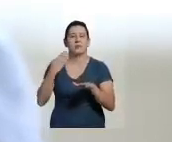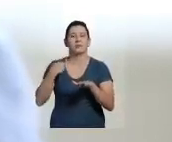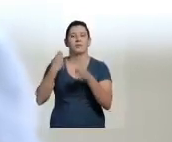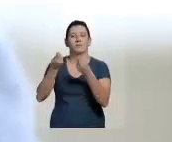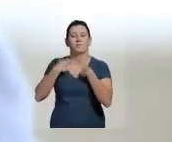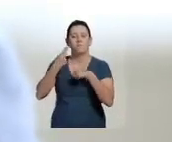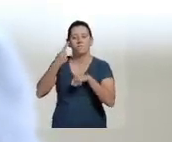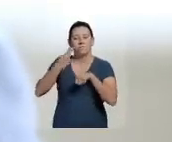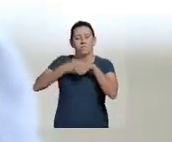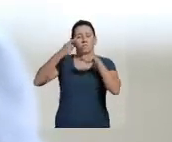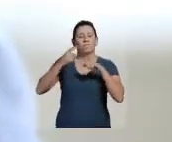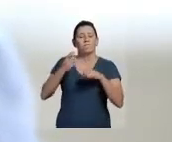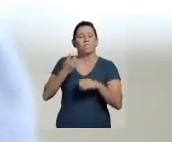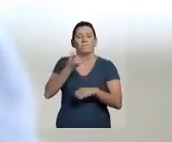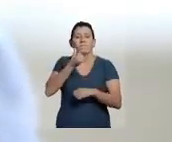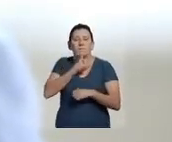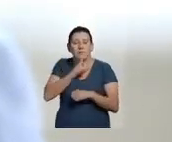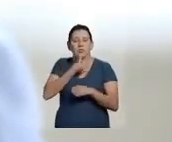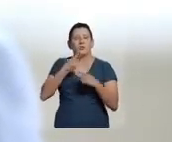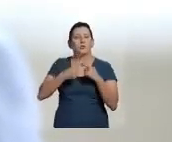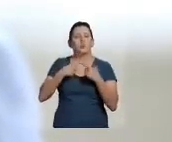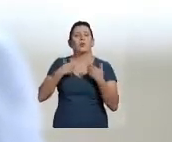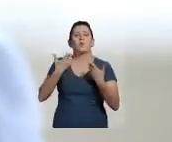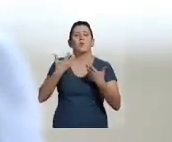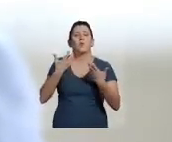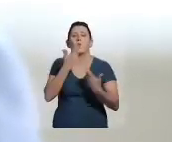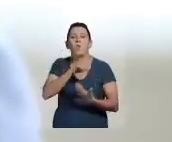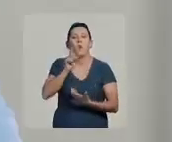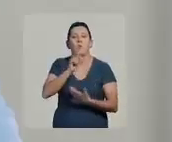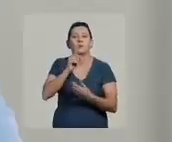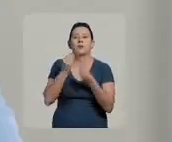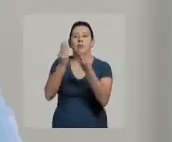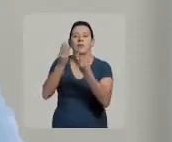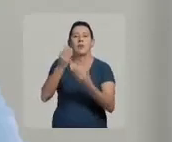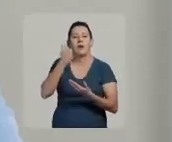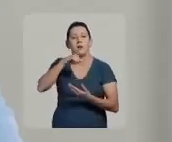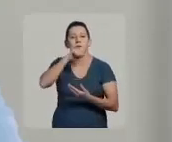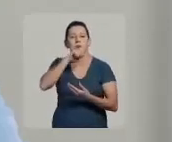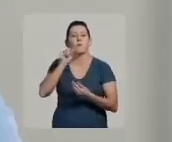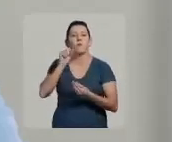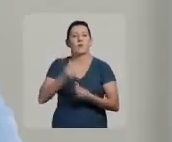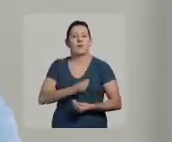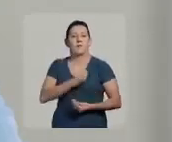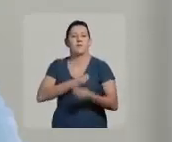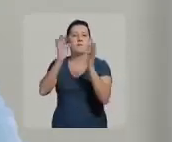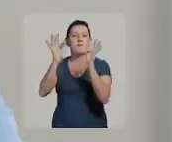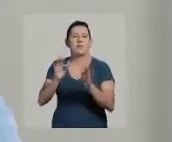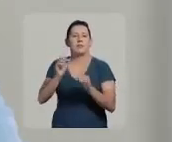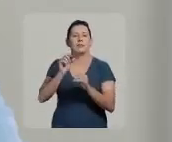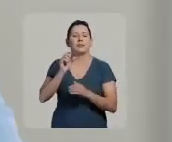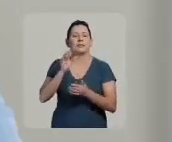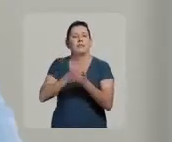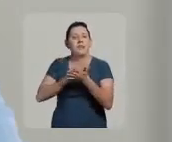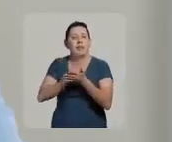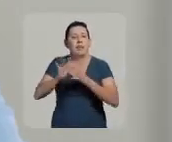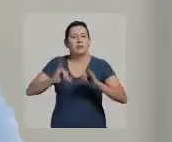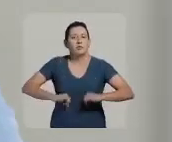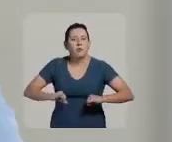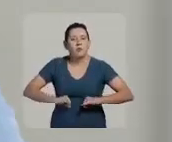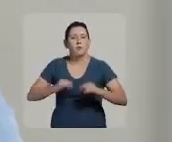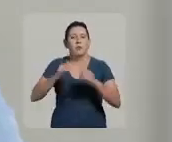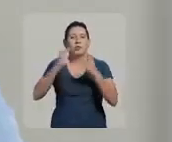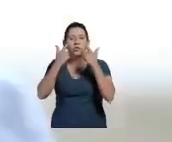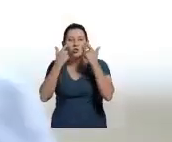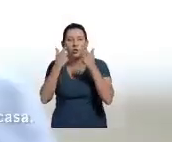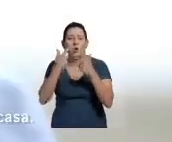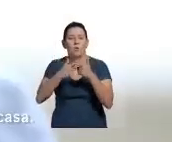marca muito profunda em mim, porque eu não consegui realizar esse sonho que era não ver mais a minha mãe chorar